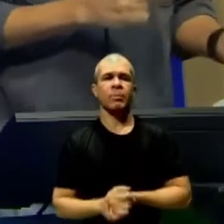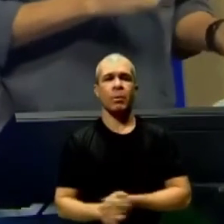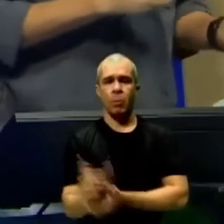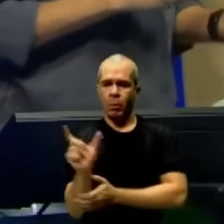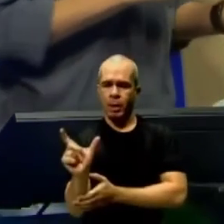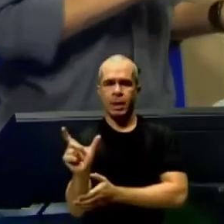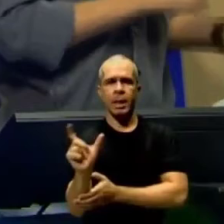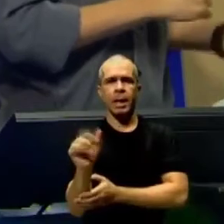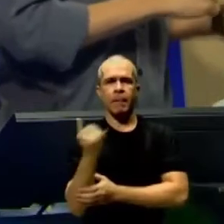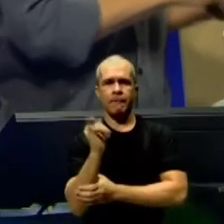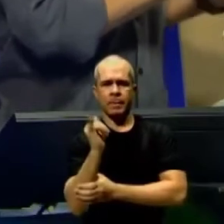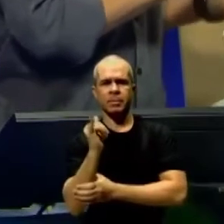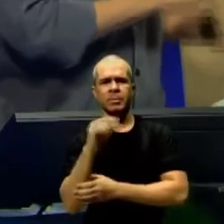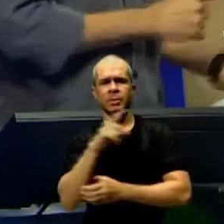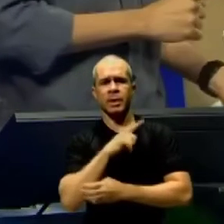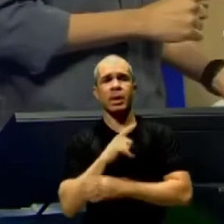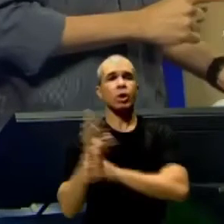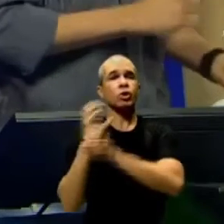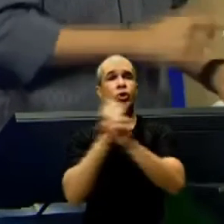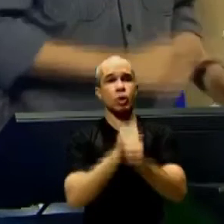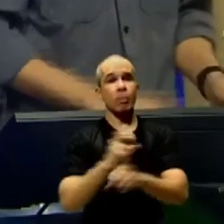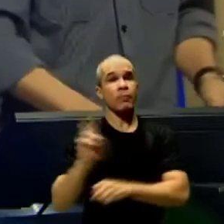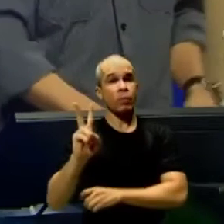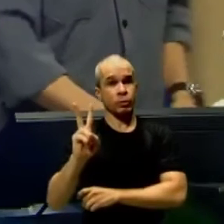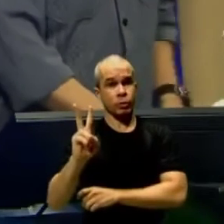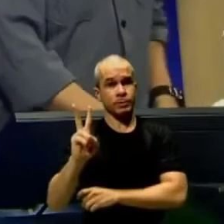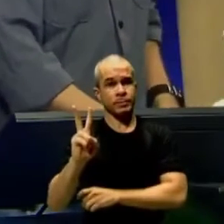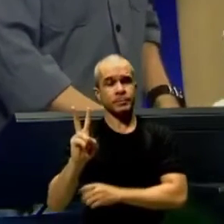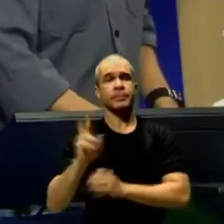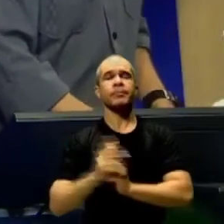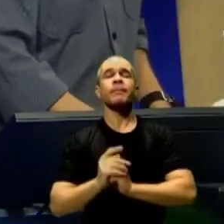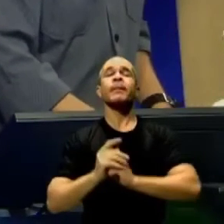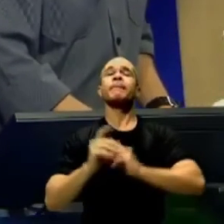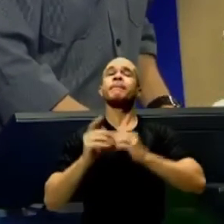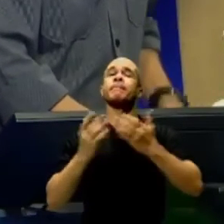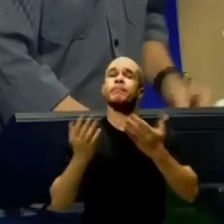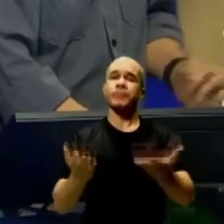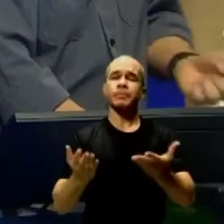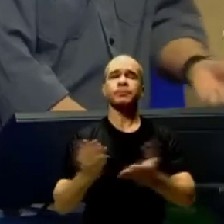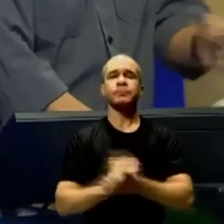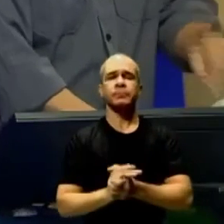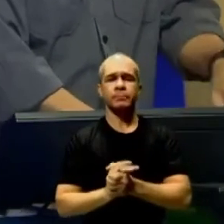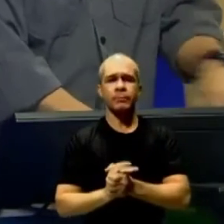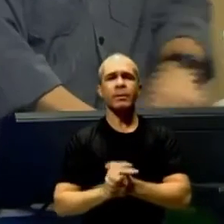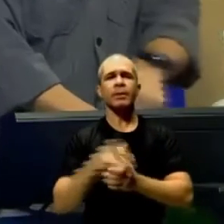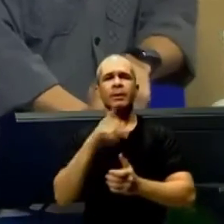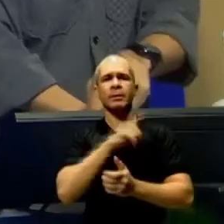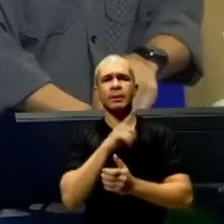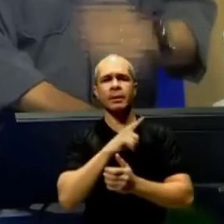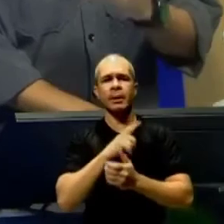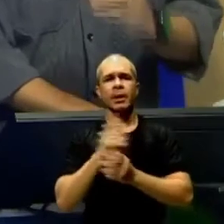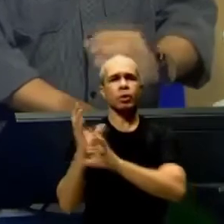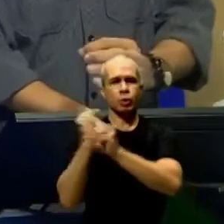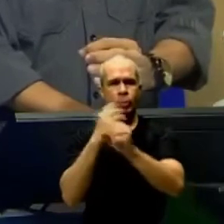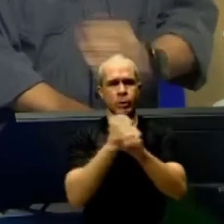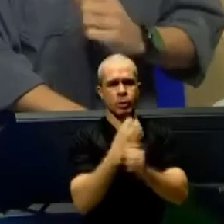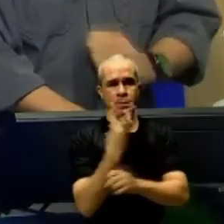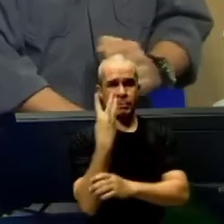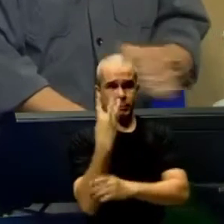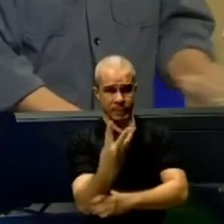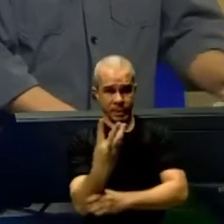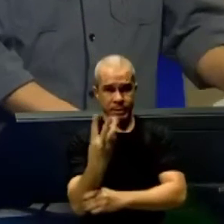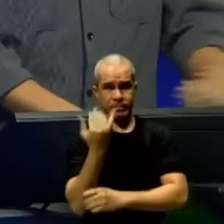vai medir primeiramente a voltagem, beleza? E aí a gente vai ter aqui a representação, que é a somatória das